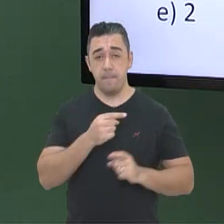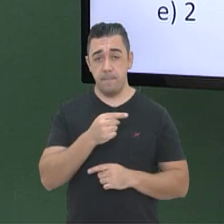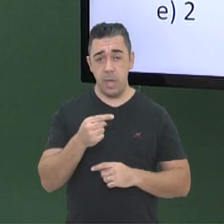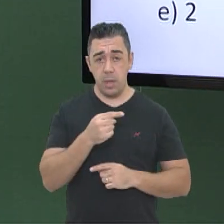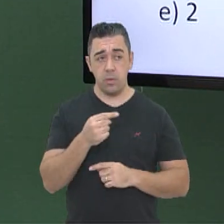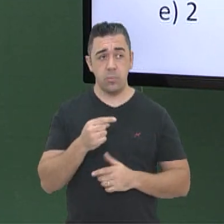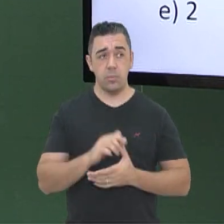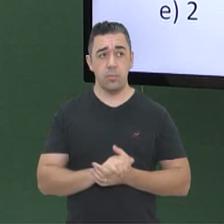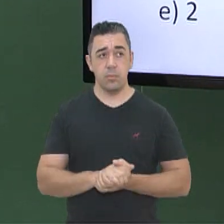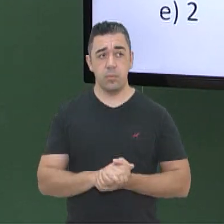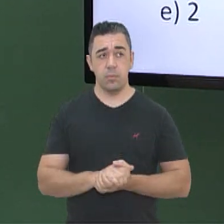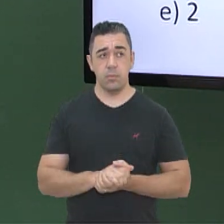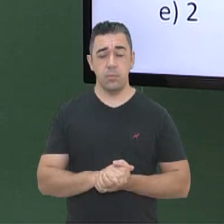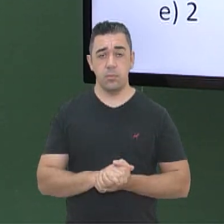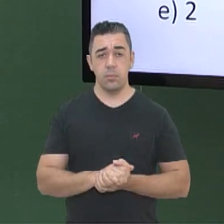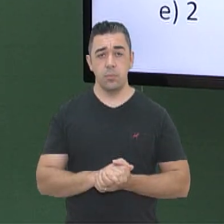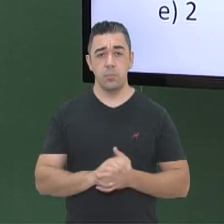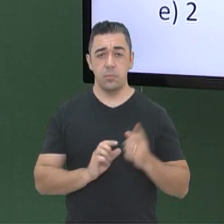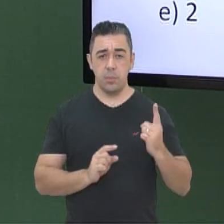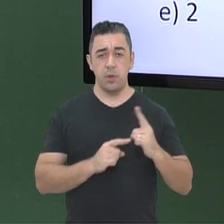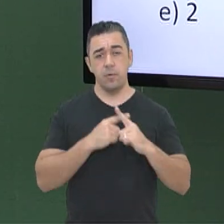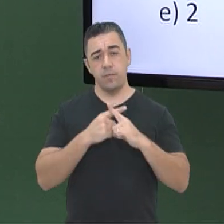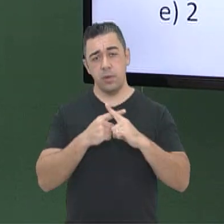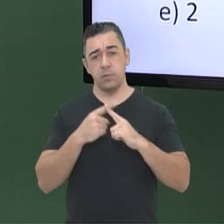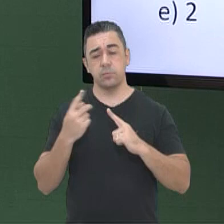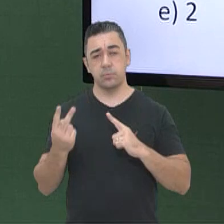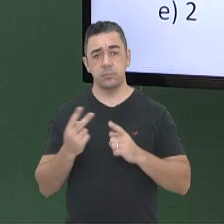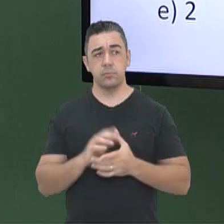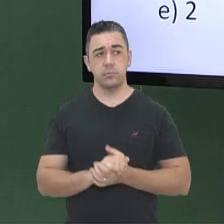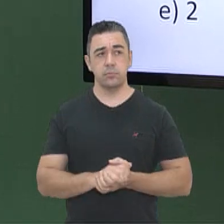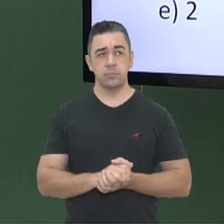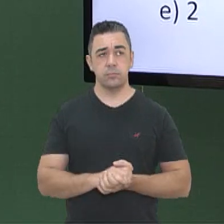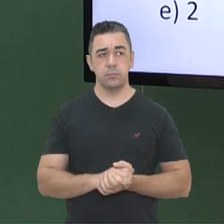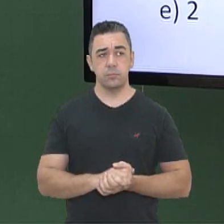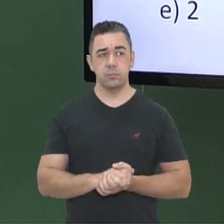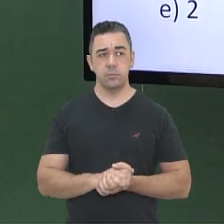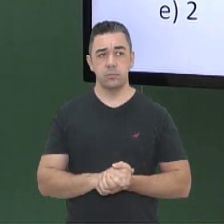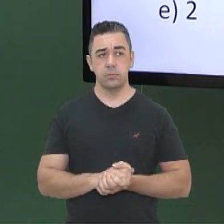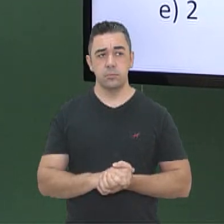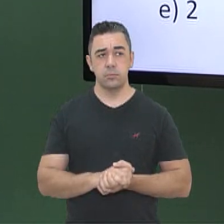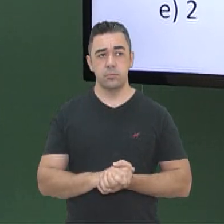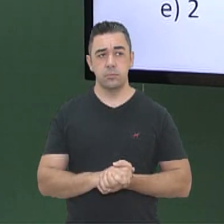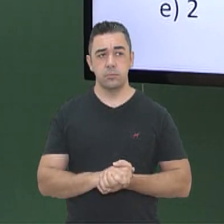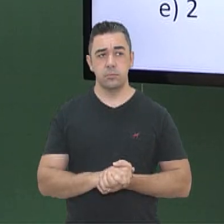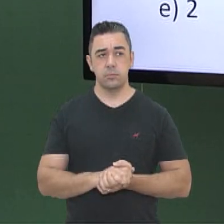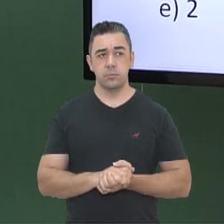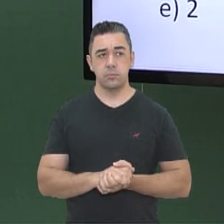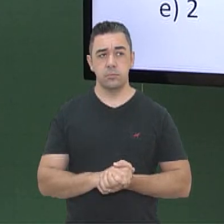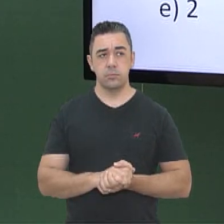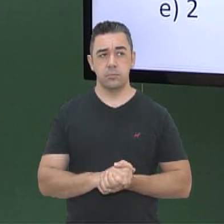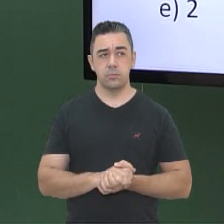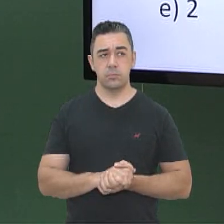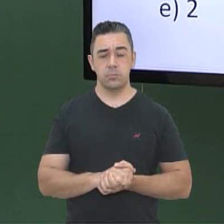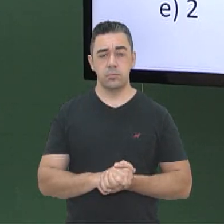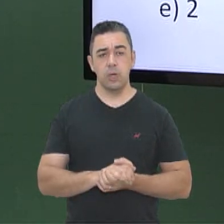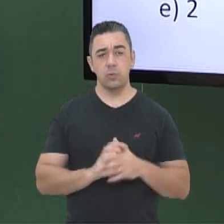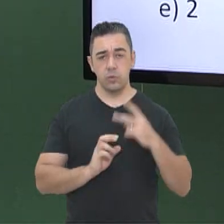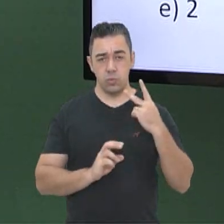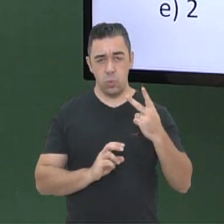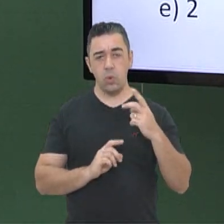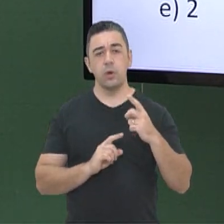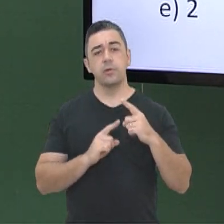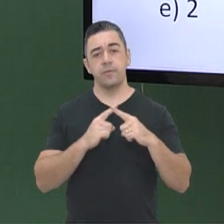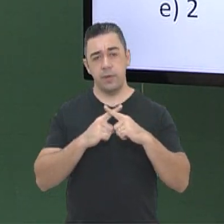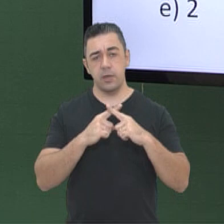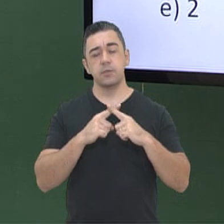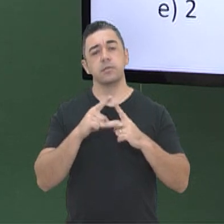Menos 2 vezes o primeiro vezes o segundo. 2 vezes 1, 2. 2 vezes raiz de 3, vai ficar 2 raiz de